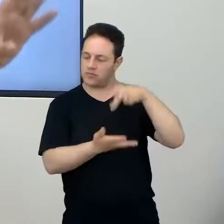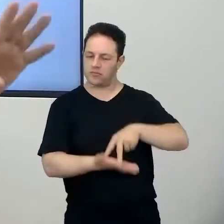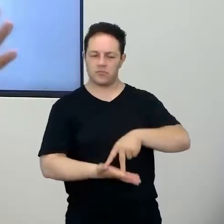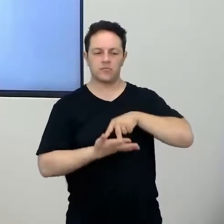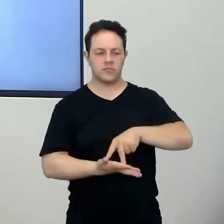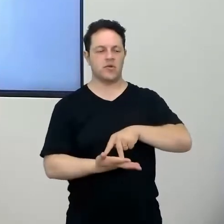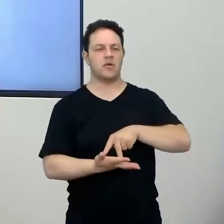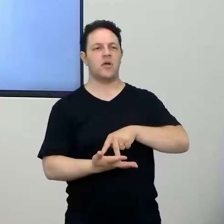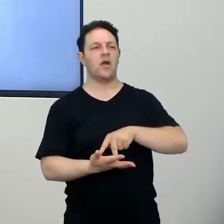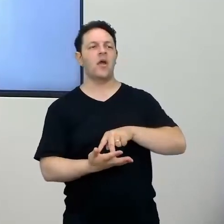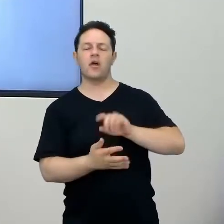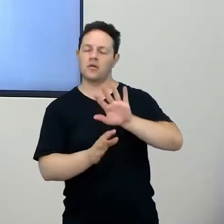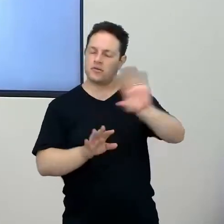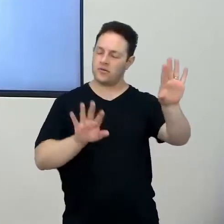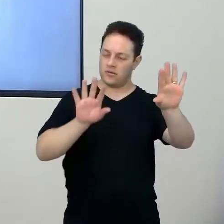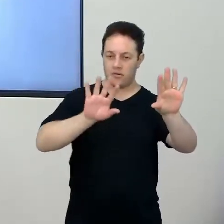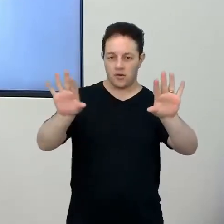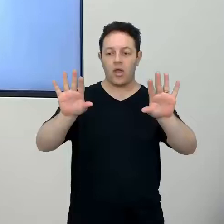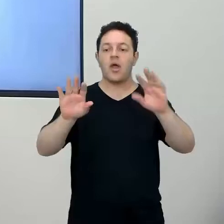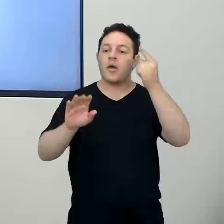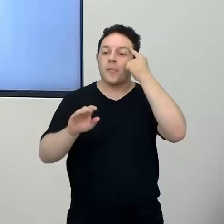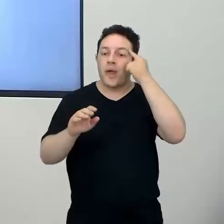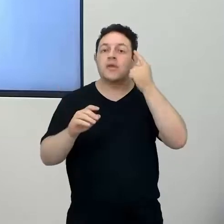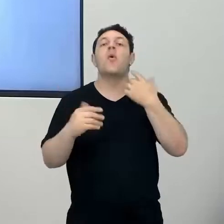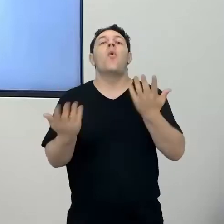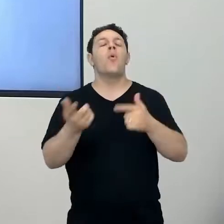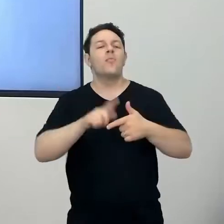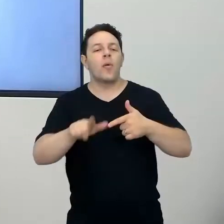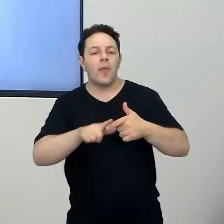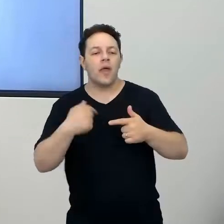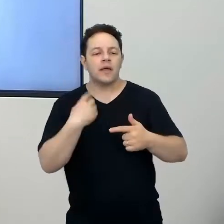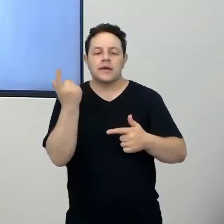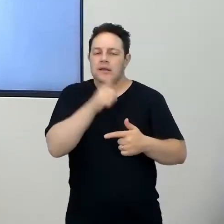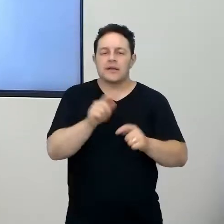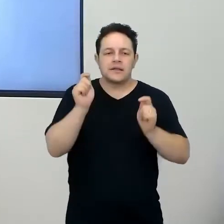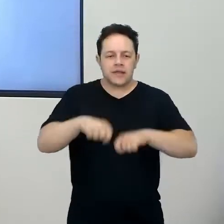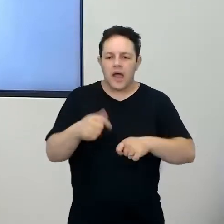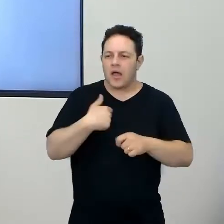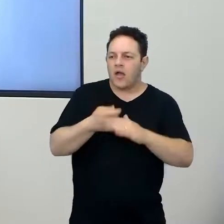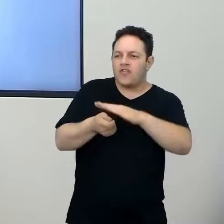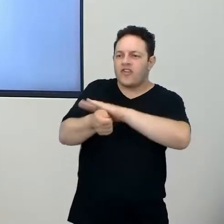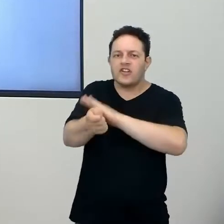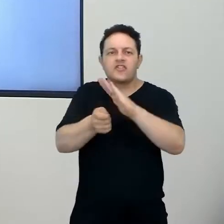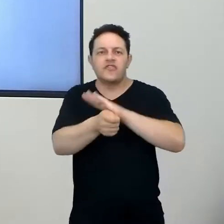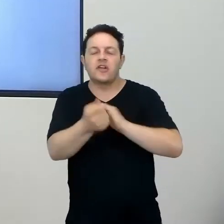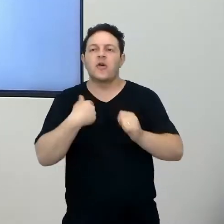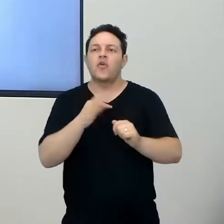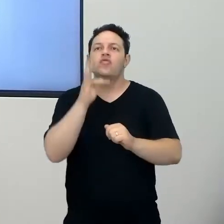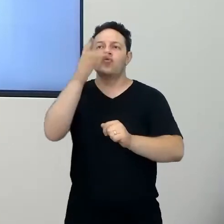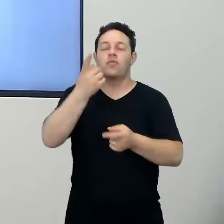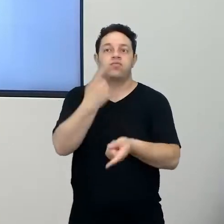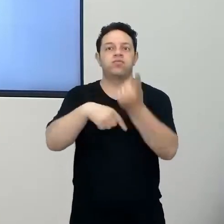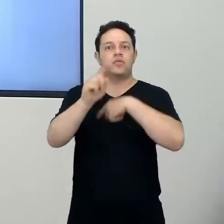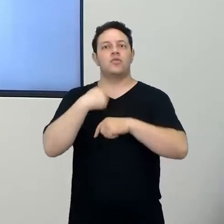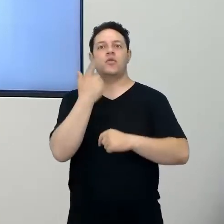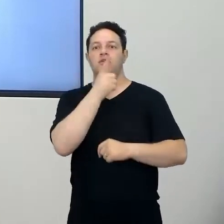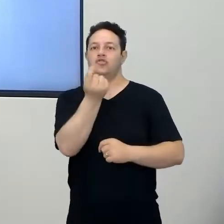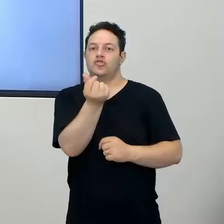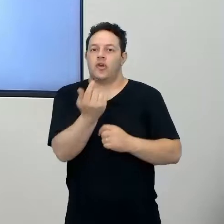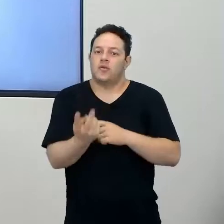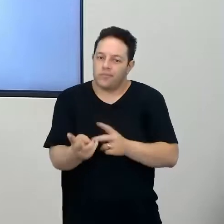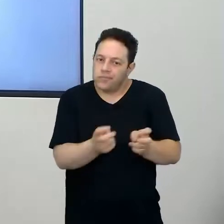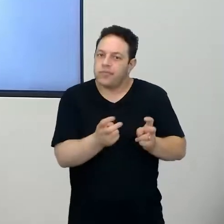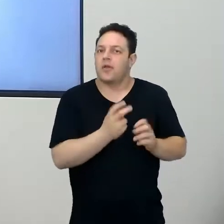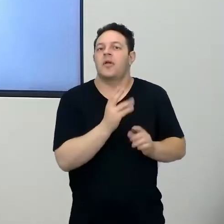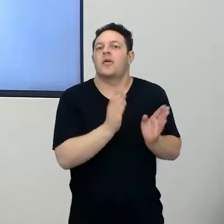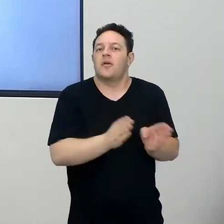que é utopia, tá certo? Reconhecendo quais são os problemas e quais são as fraquezas que você vai ter que vencer para chegar aonde você quer. Muito bem.